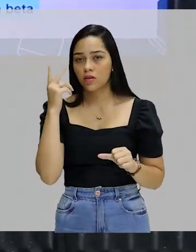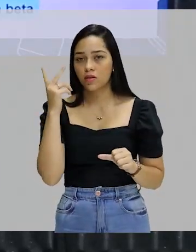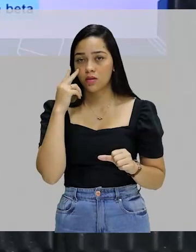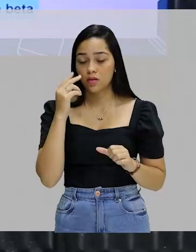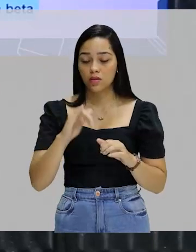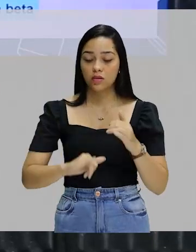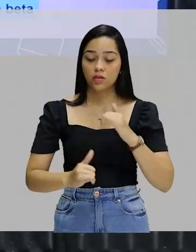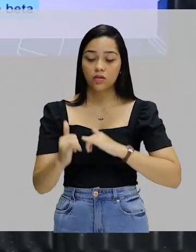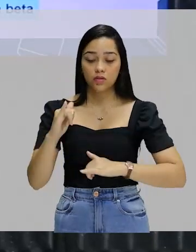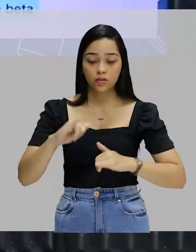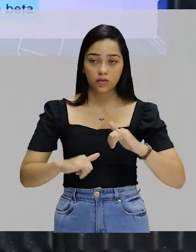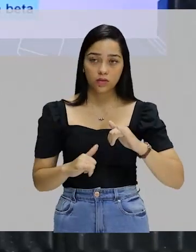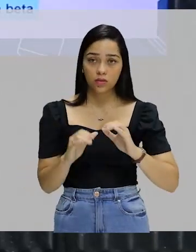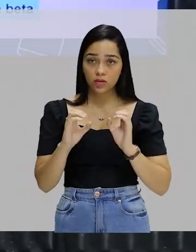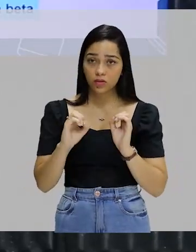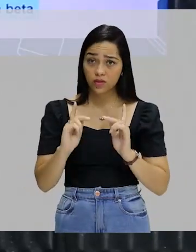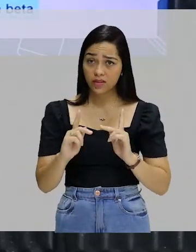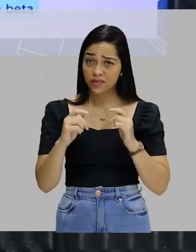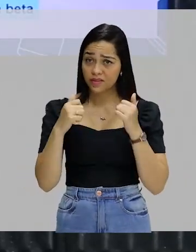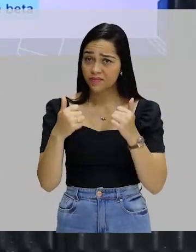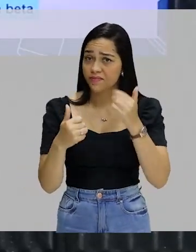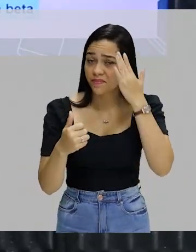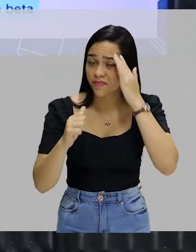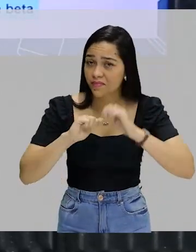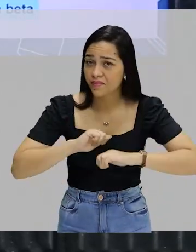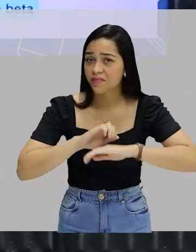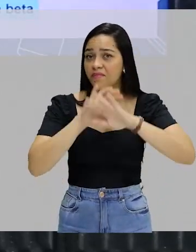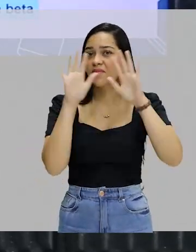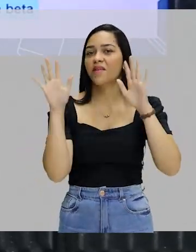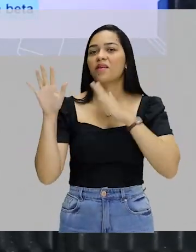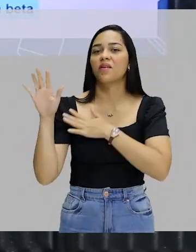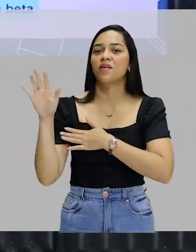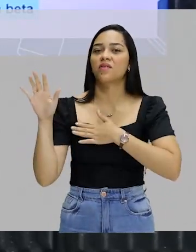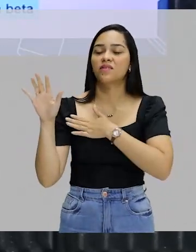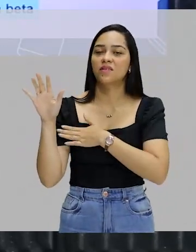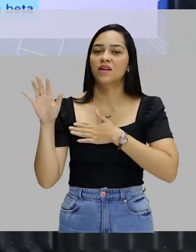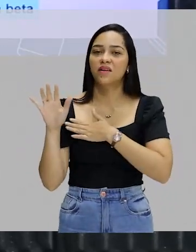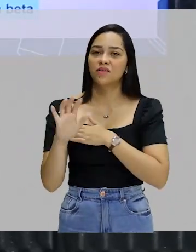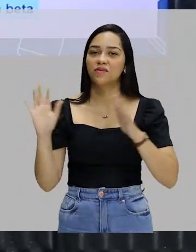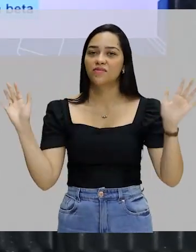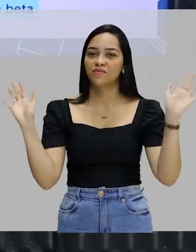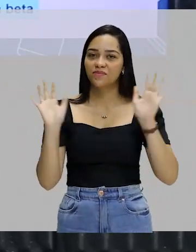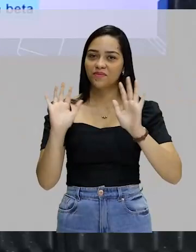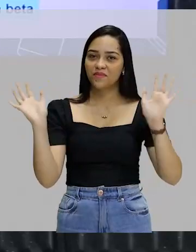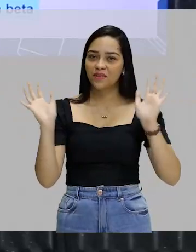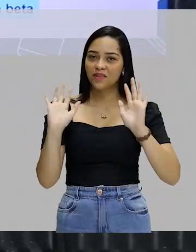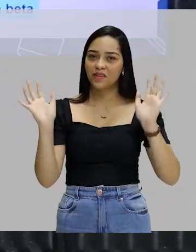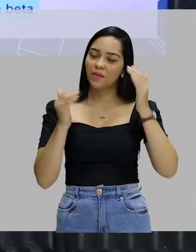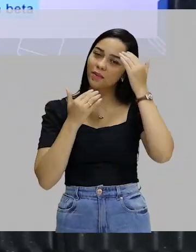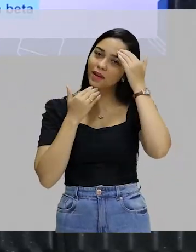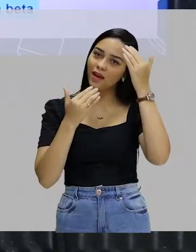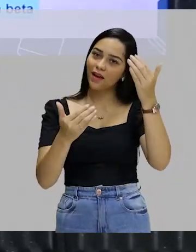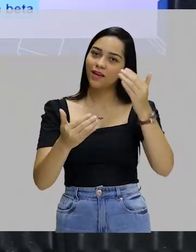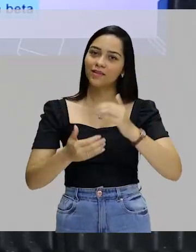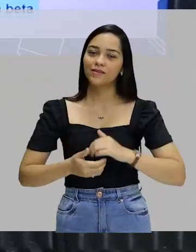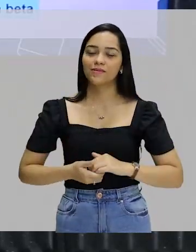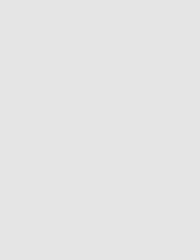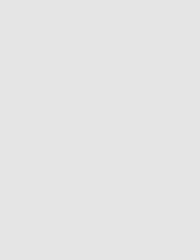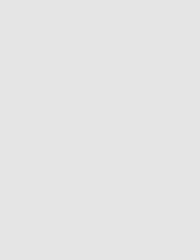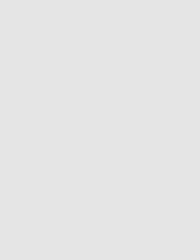dos elementos radioativos. Show de bola, turminha? Espero que vocês tenham gostado. Turma, até a próxima. Valeu!